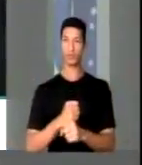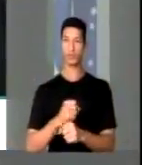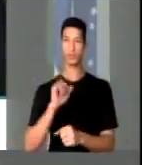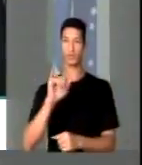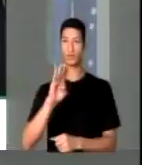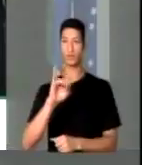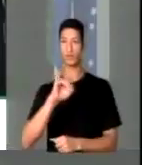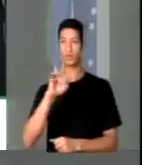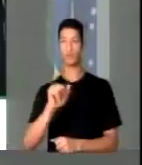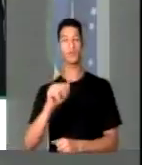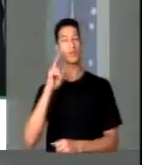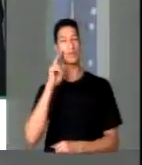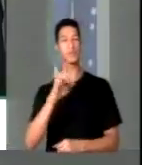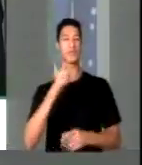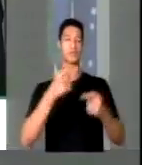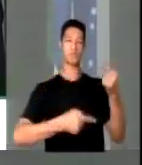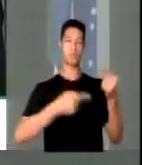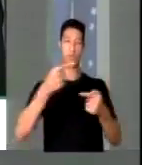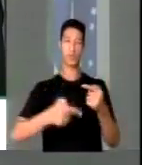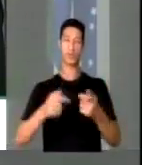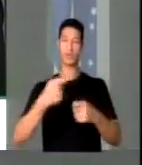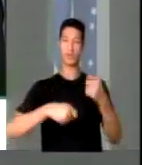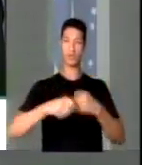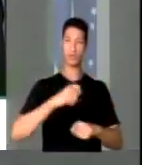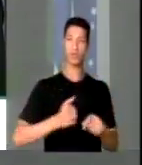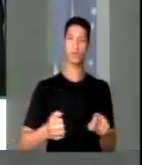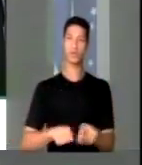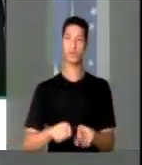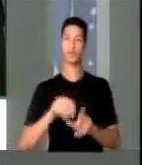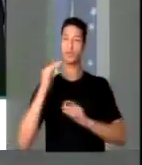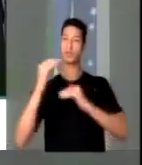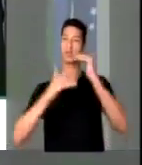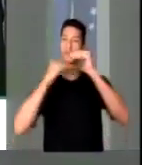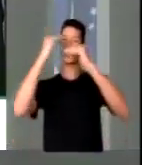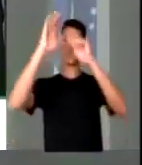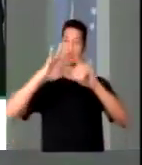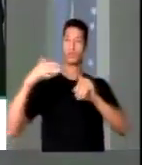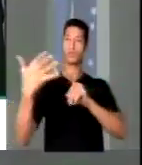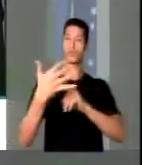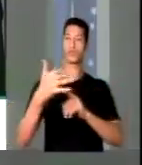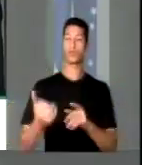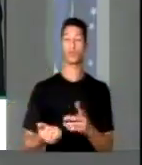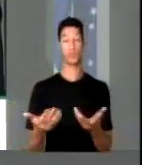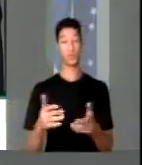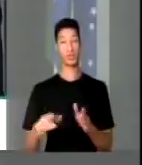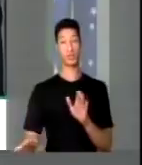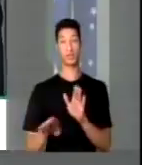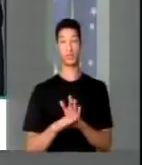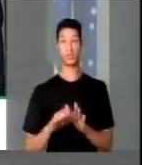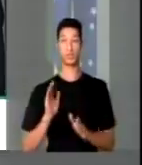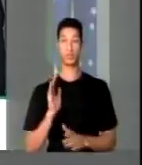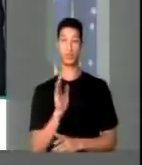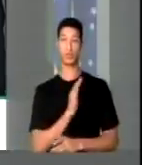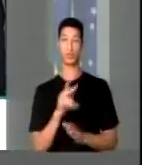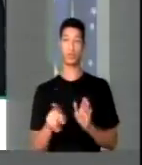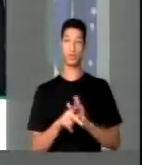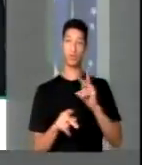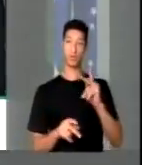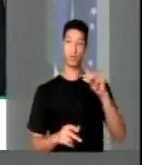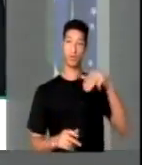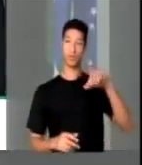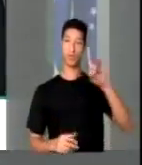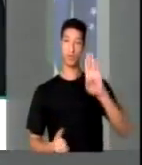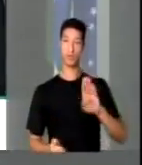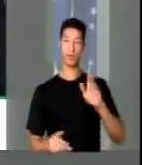visa debater política, econômica e desenvolvimento social. A chegada da comitiva do